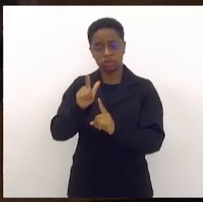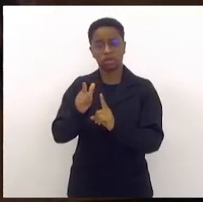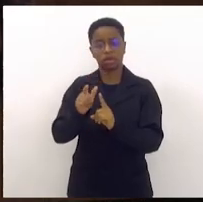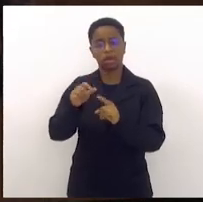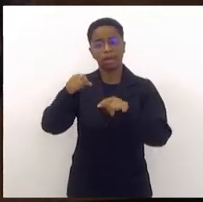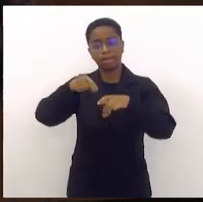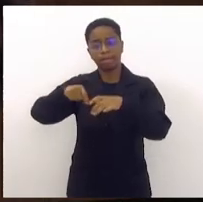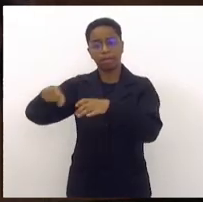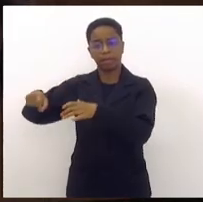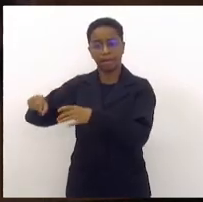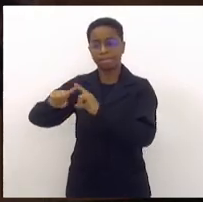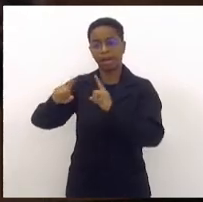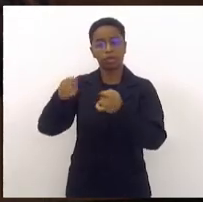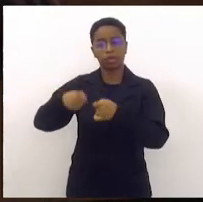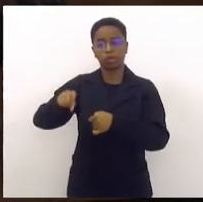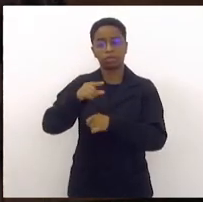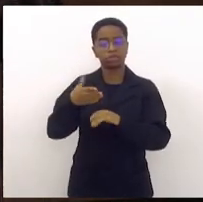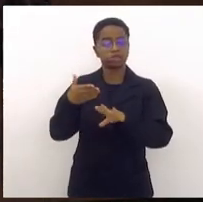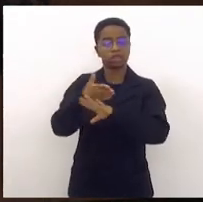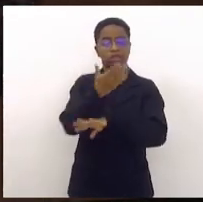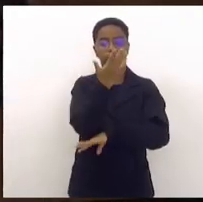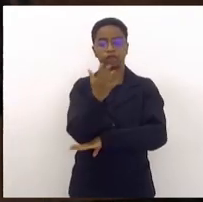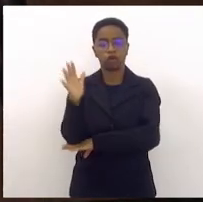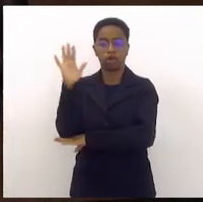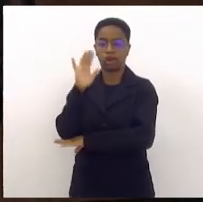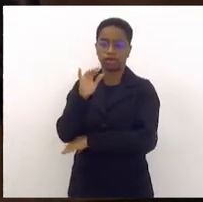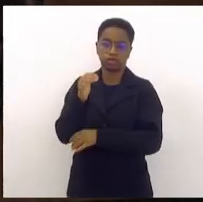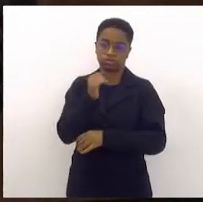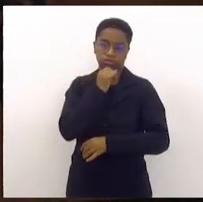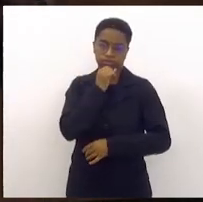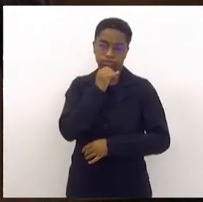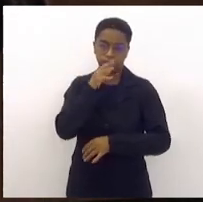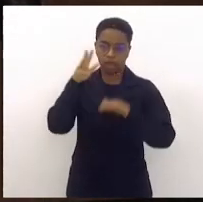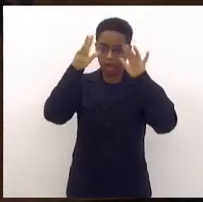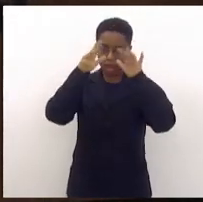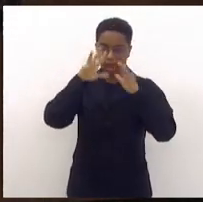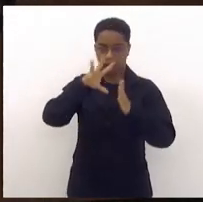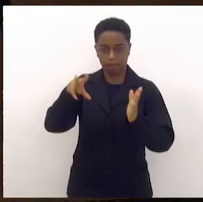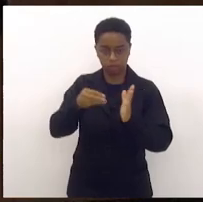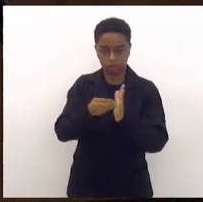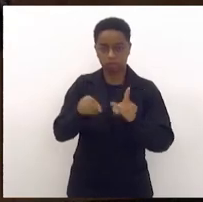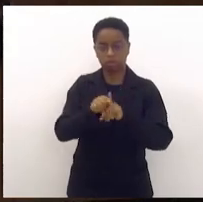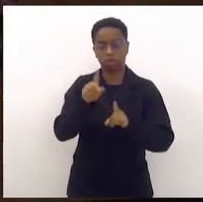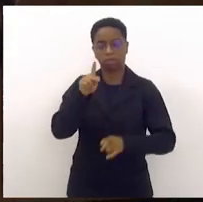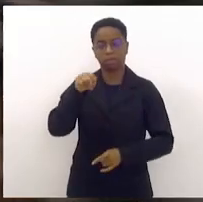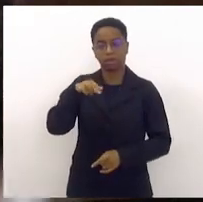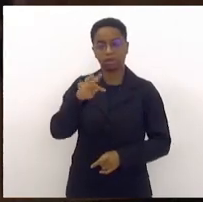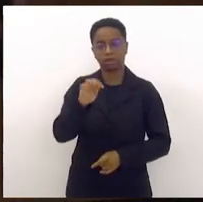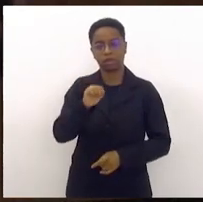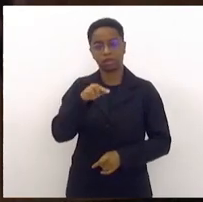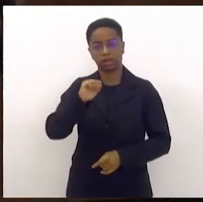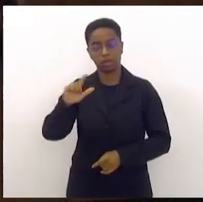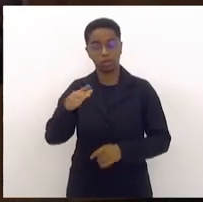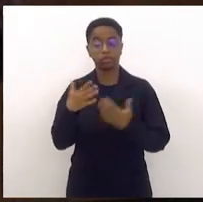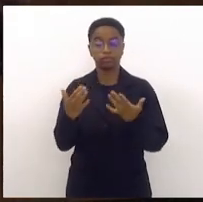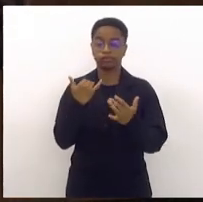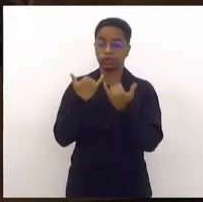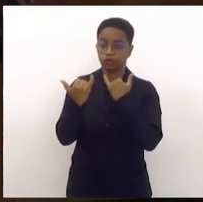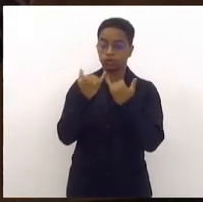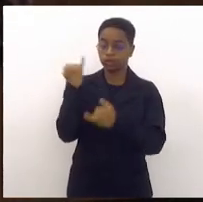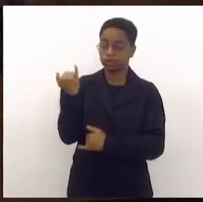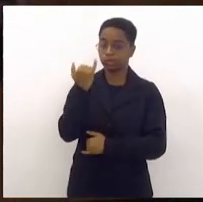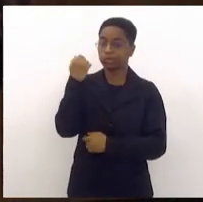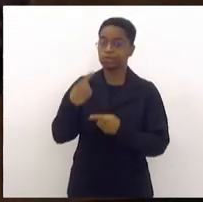sem entrar um hectare, por exemplo, no Pantanal ou na Amazônia. E esse dado foi fundamental para